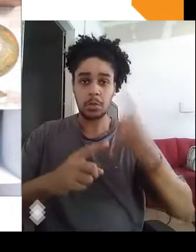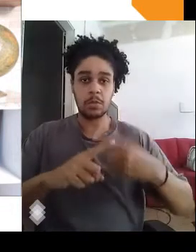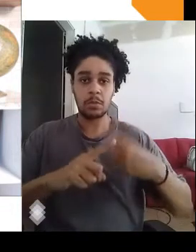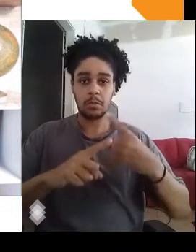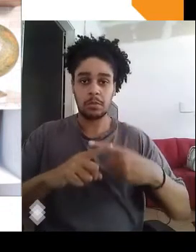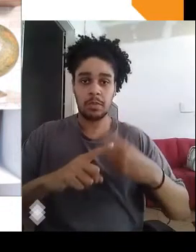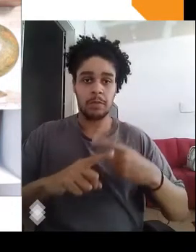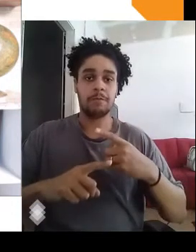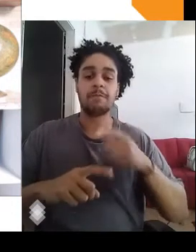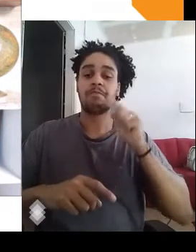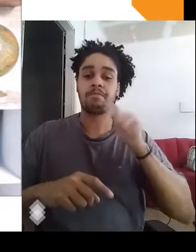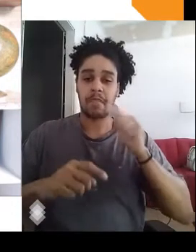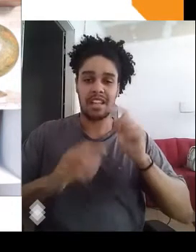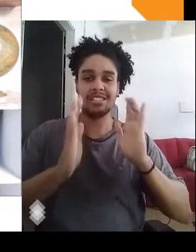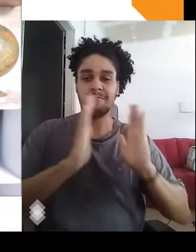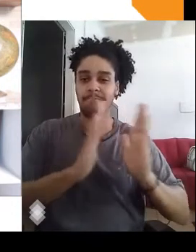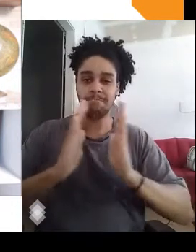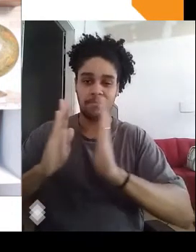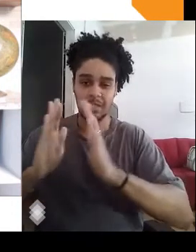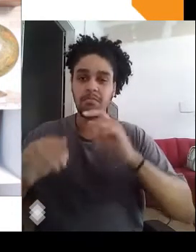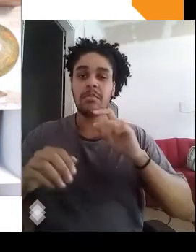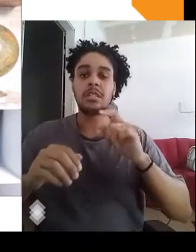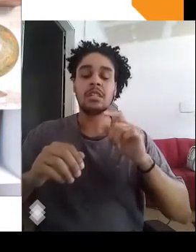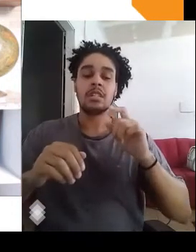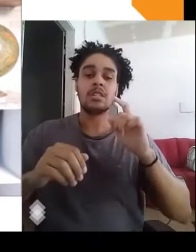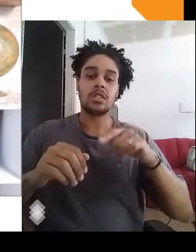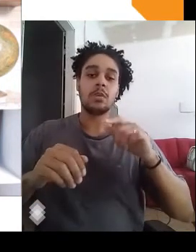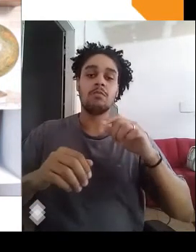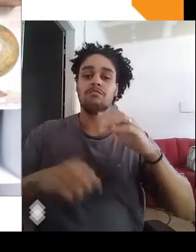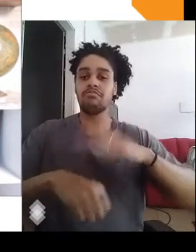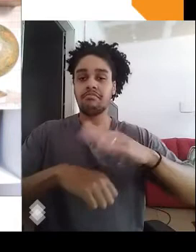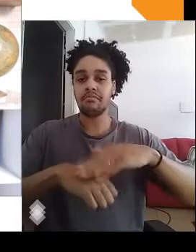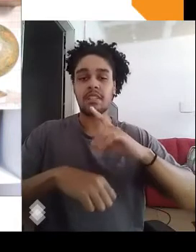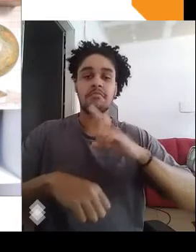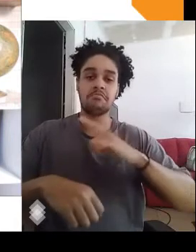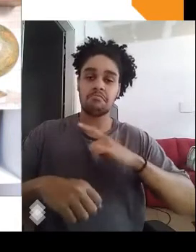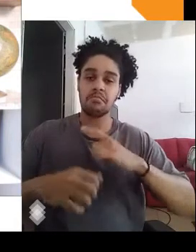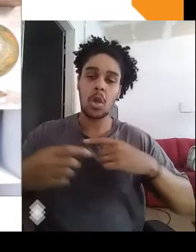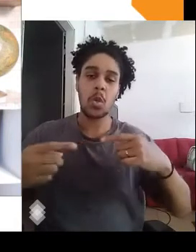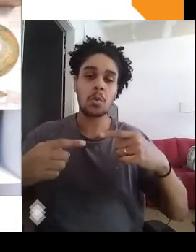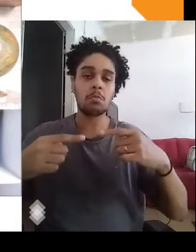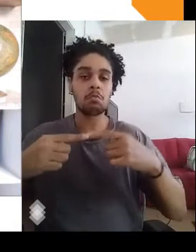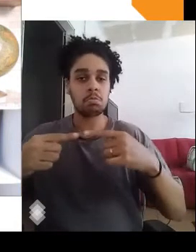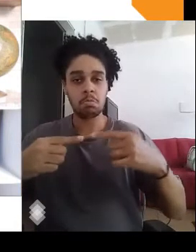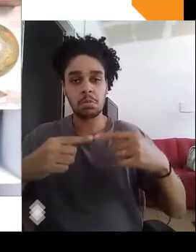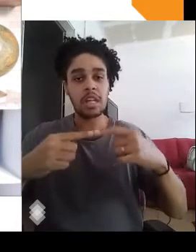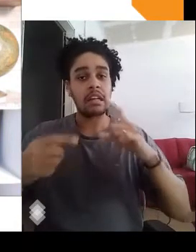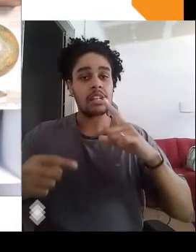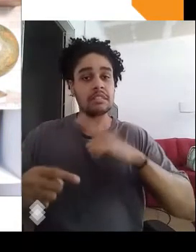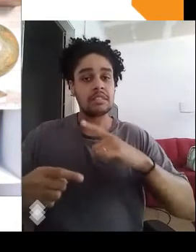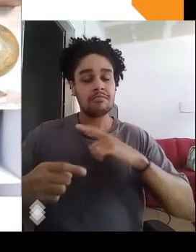importantes porque foi mais ou menos nesse período que os autores convergem, há um consenso em que houve